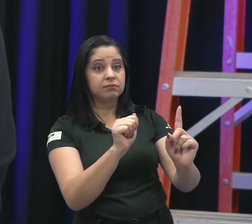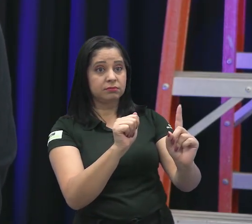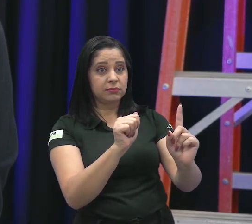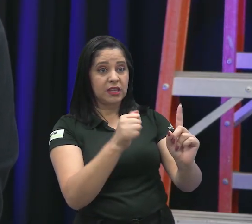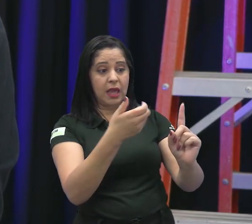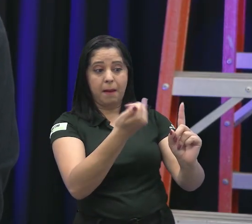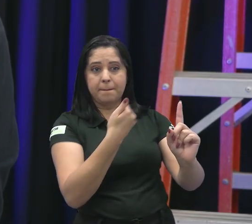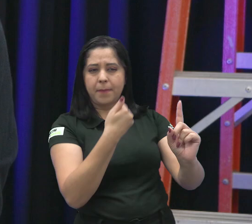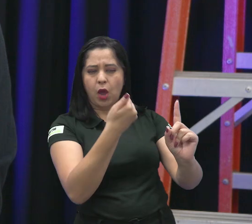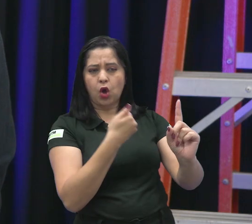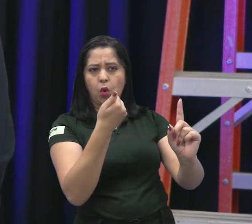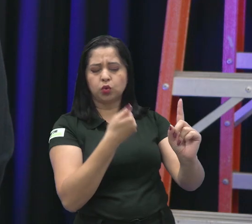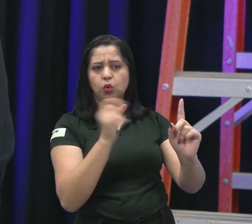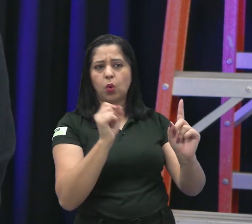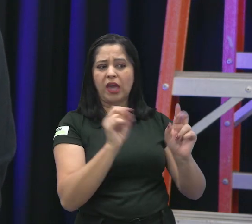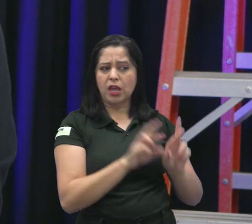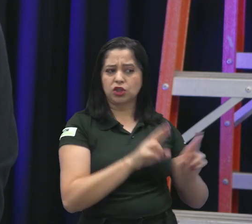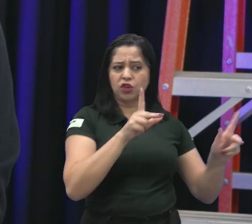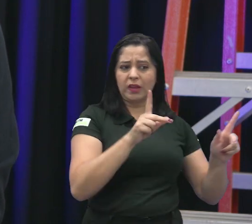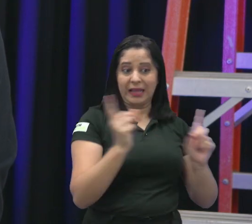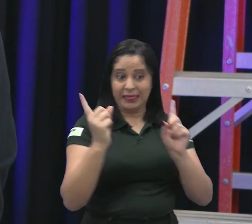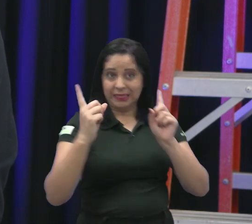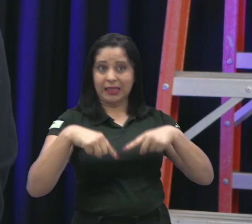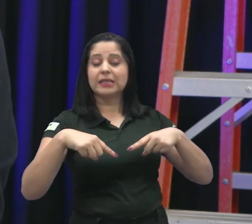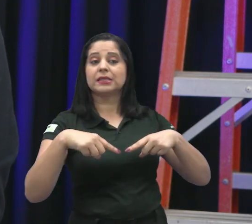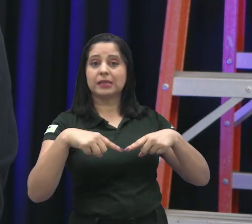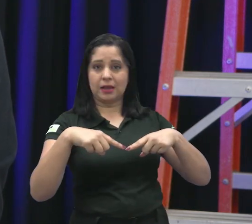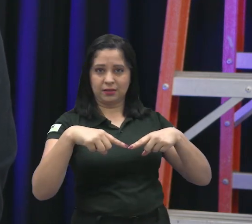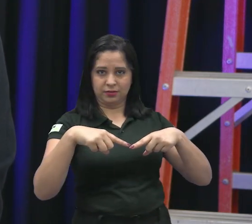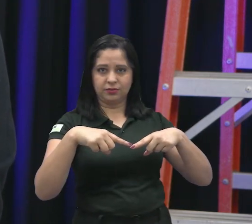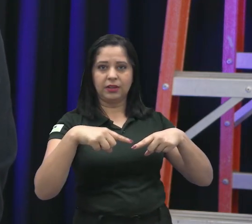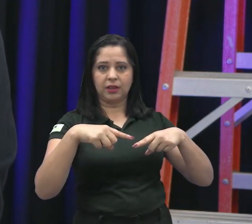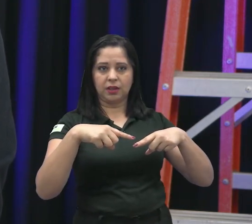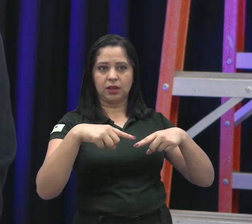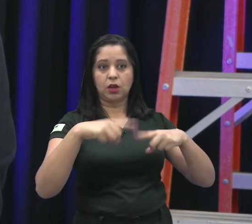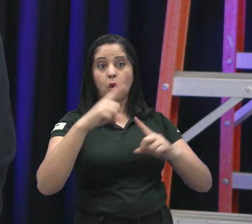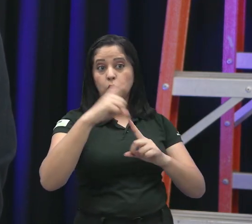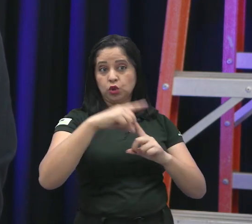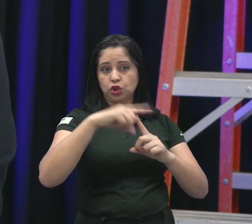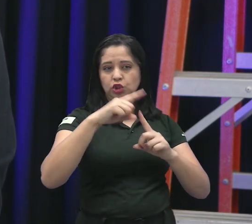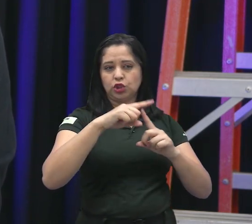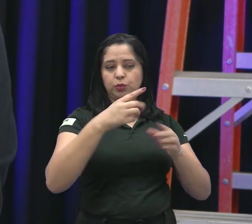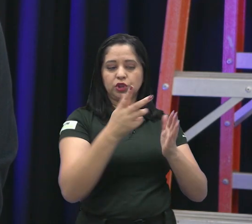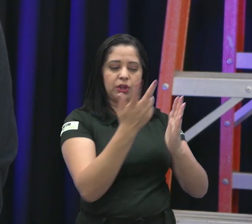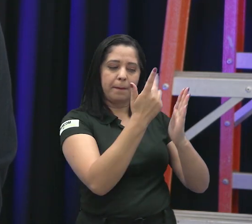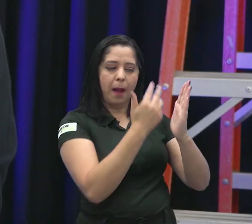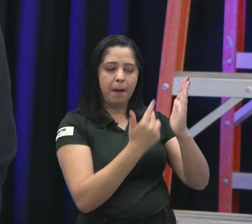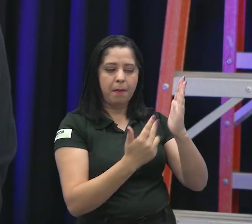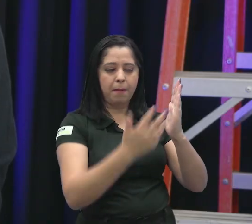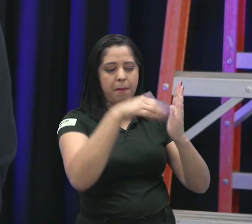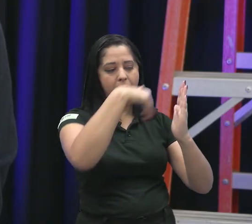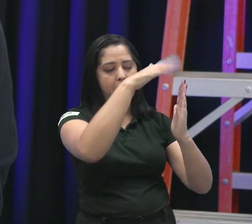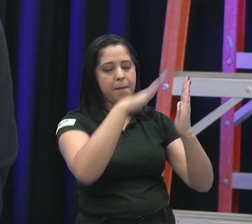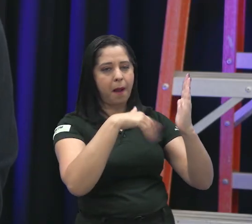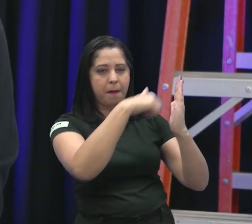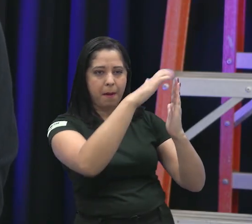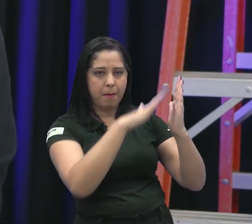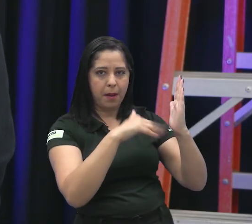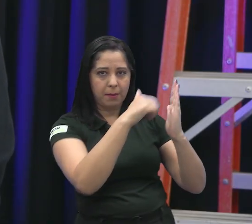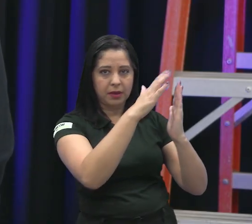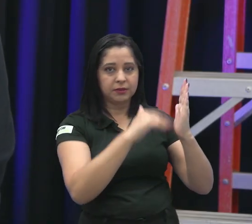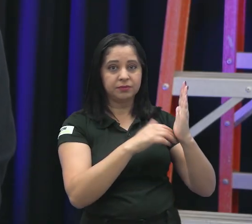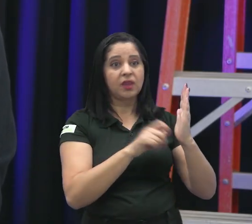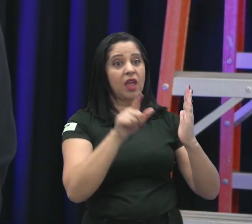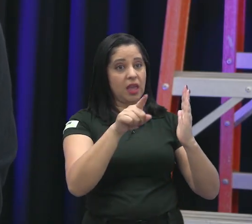as diferenças e os desafios que estão envolvidos nesse tipo de pintura. Ela aproveitou para fazer uma defesa